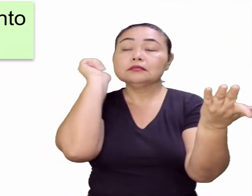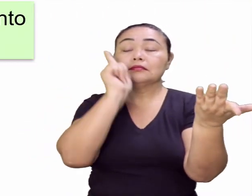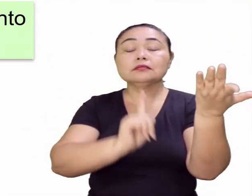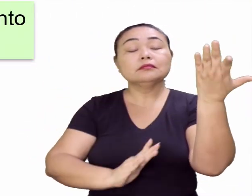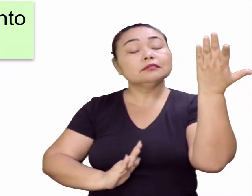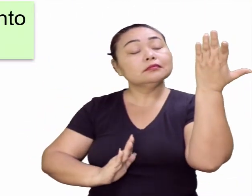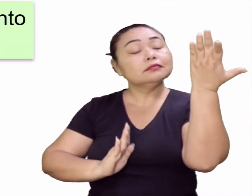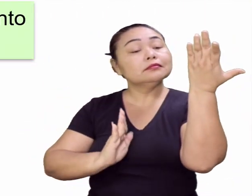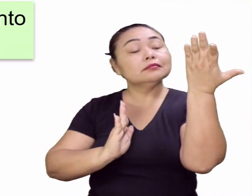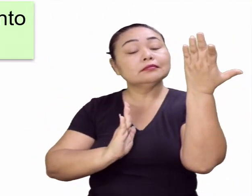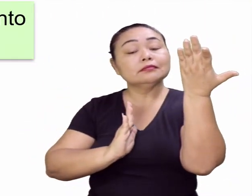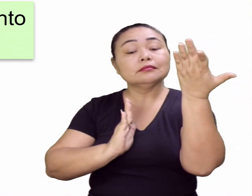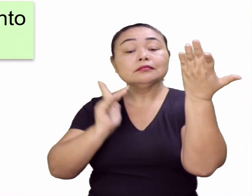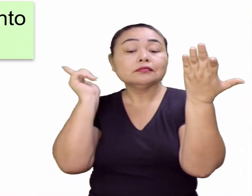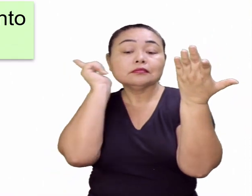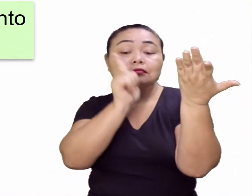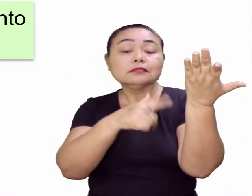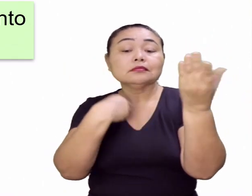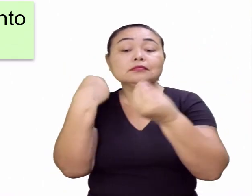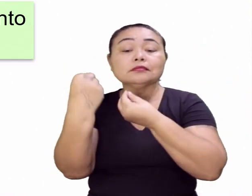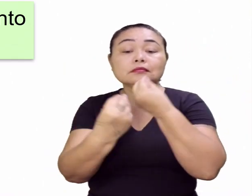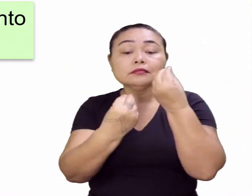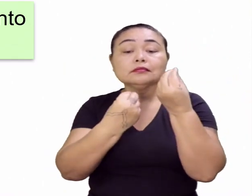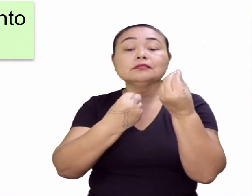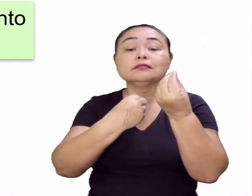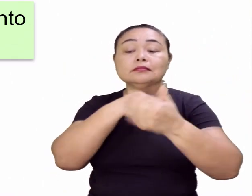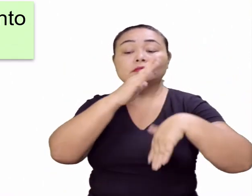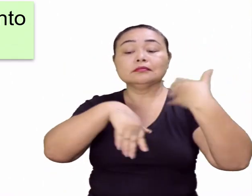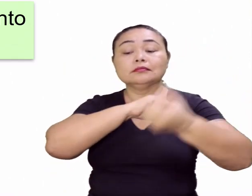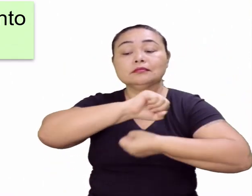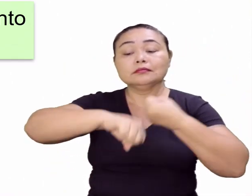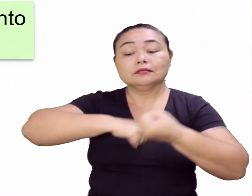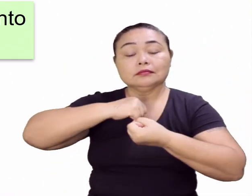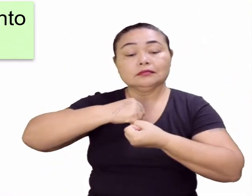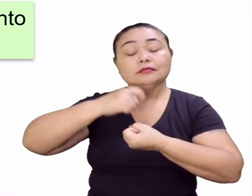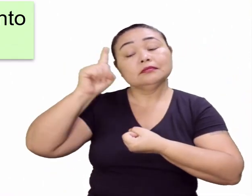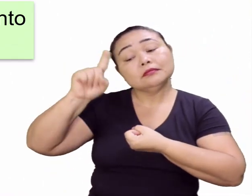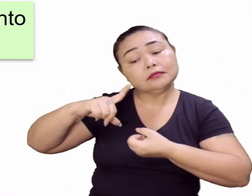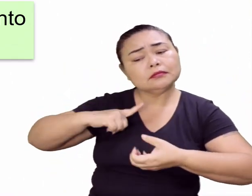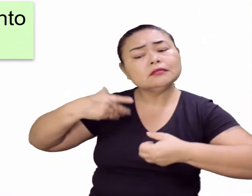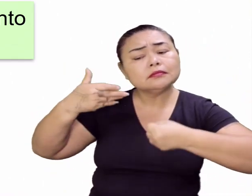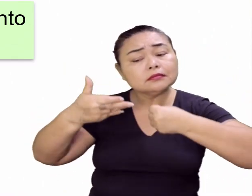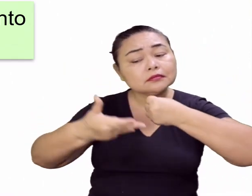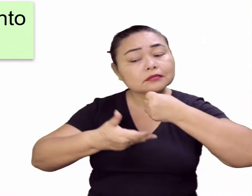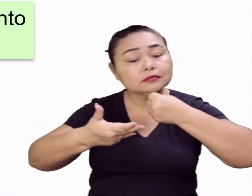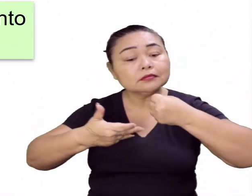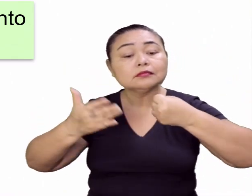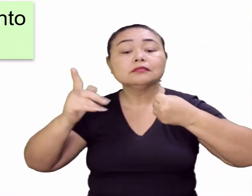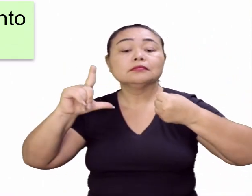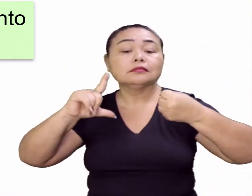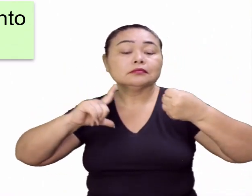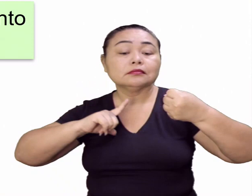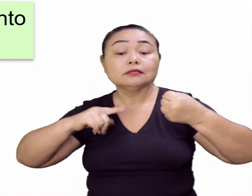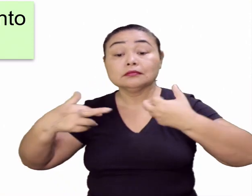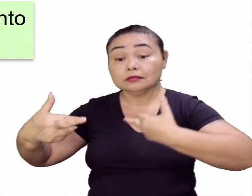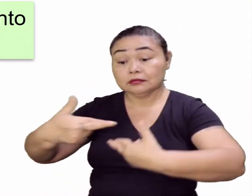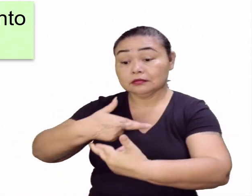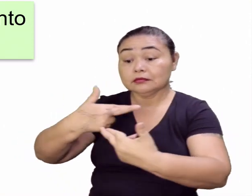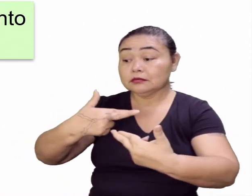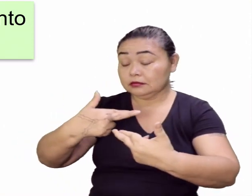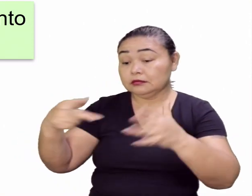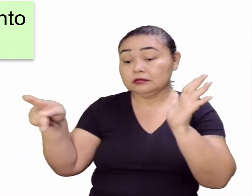né? Então, uma das primórdios do básico que a gente tem que reconhecer é que os